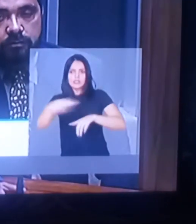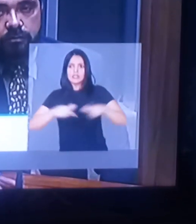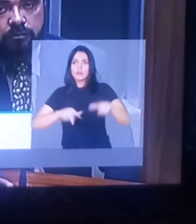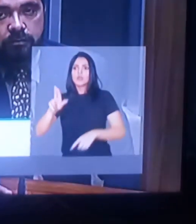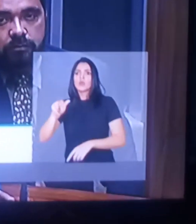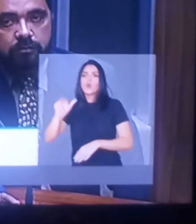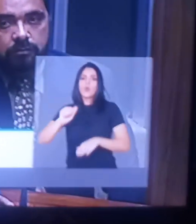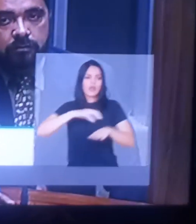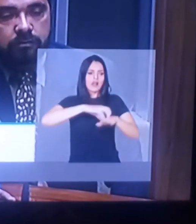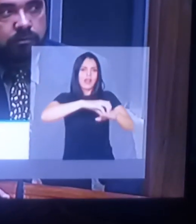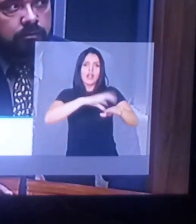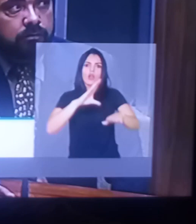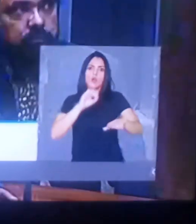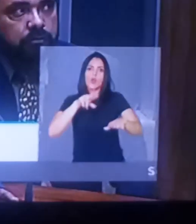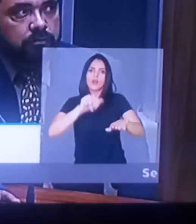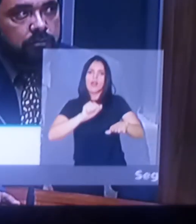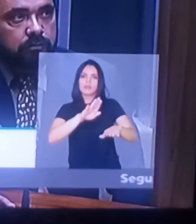uma carga na Conab.